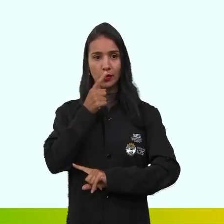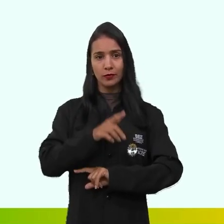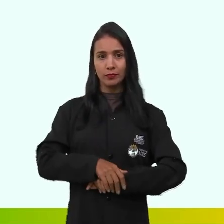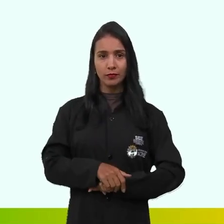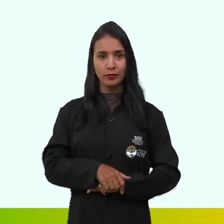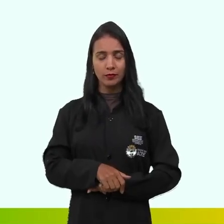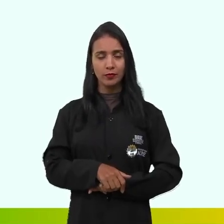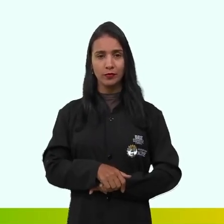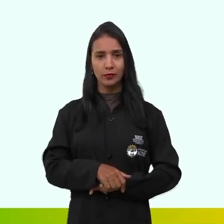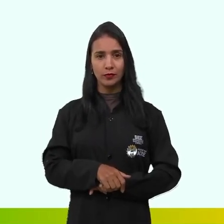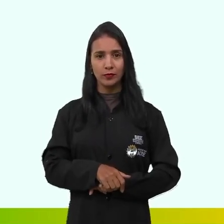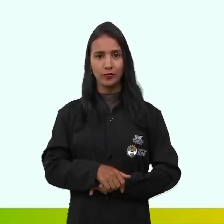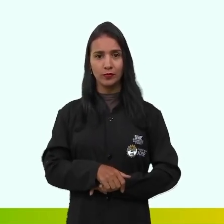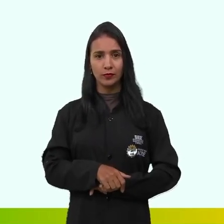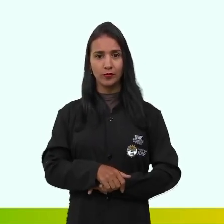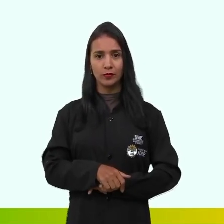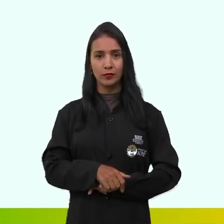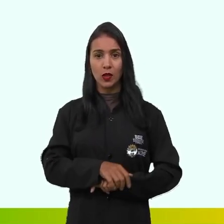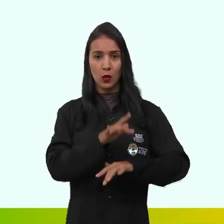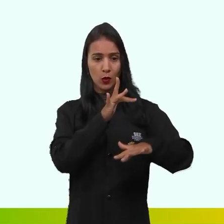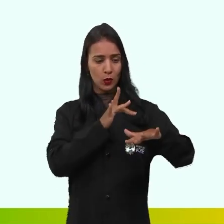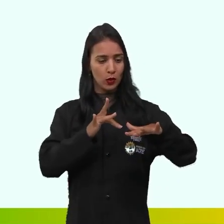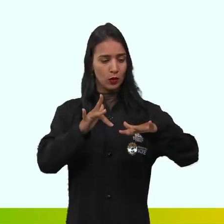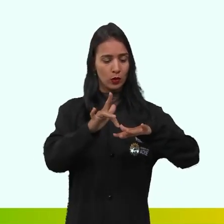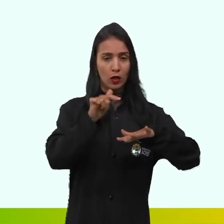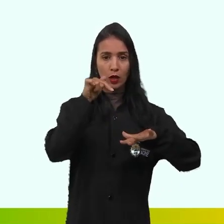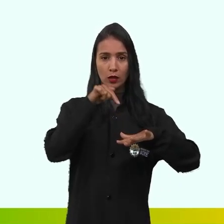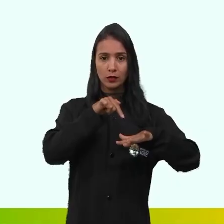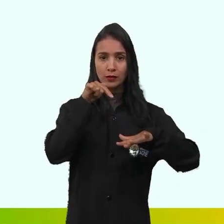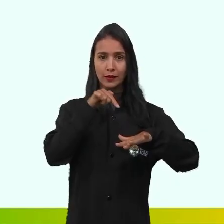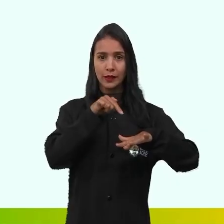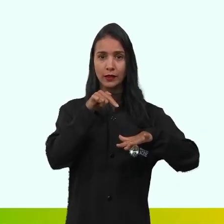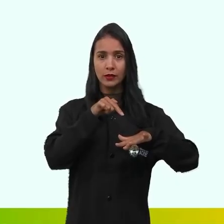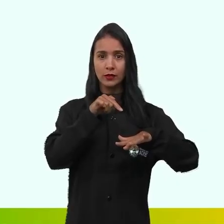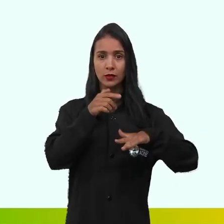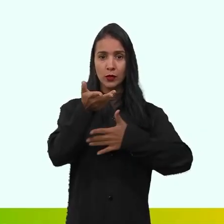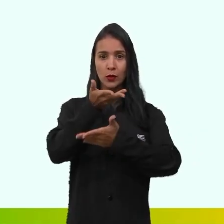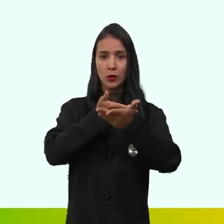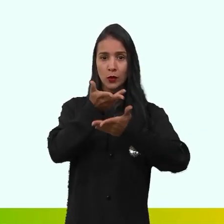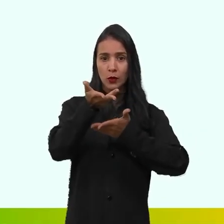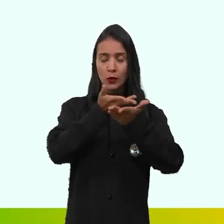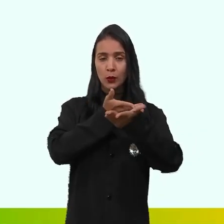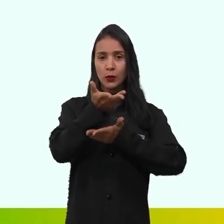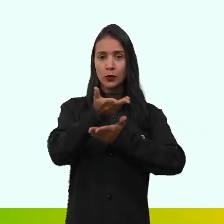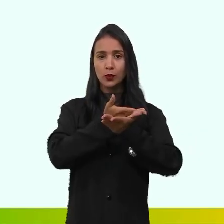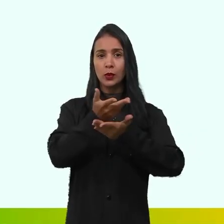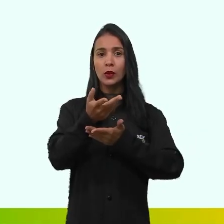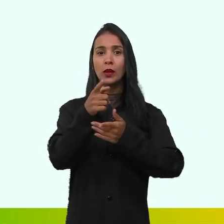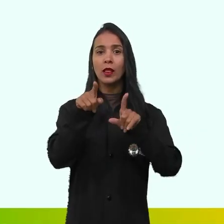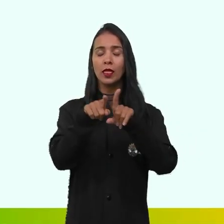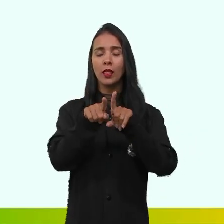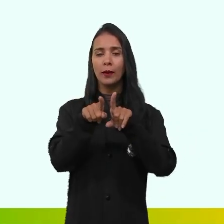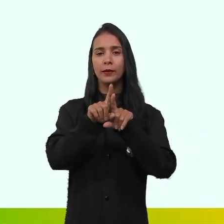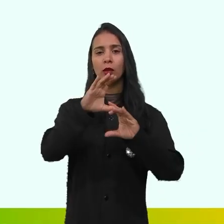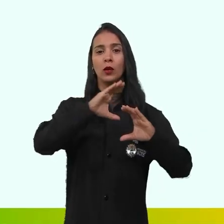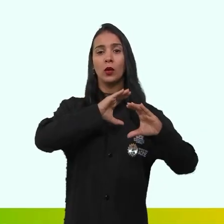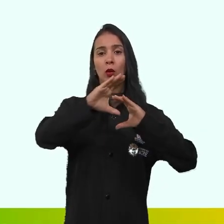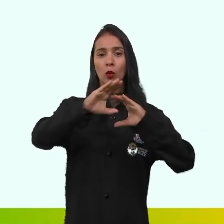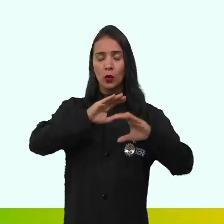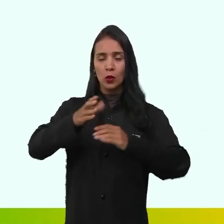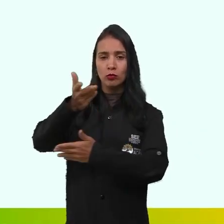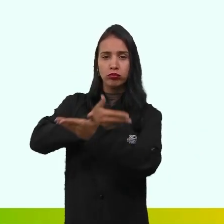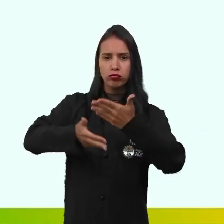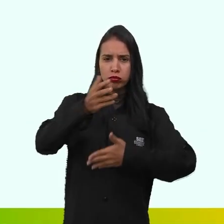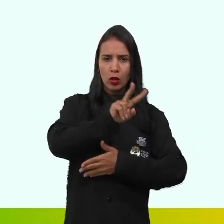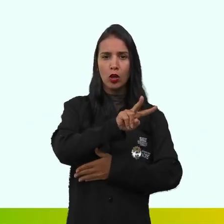nós falamos de redes sociais, a gente tem um fenômeno conhecido como compartilhamento viral.